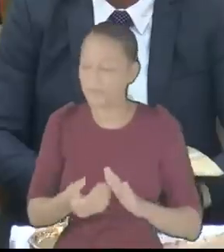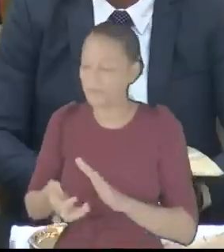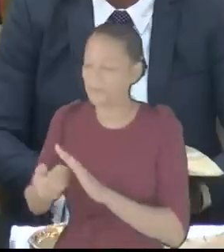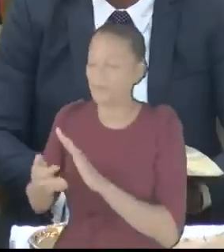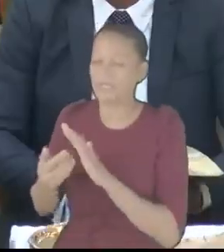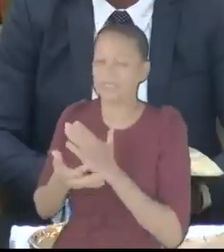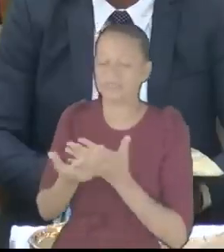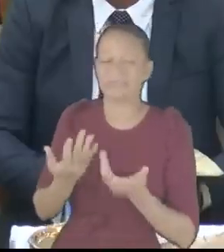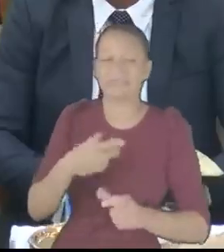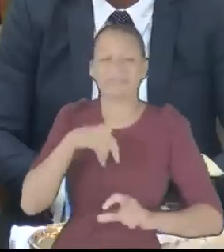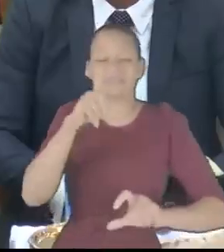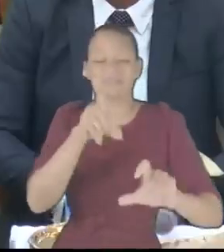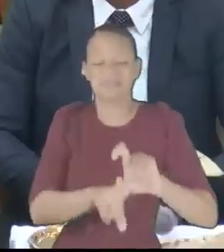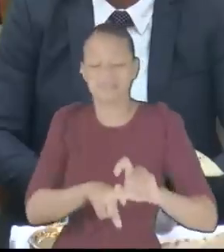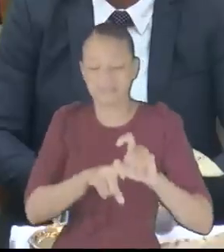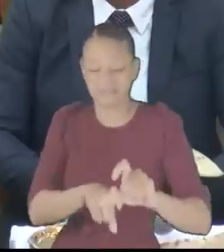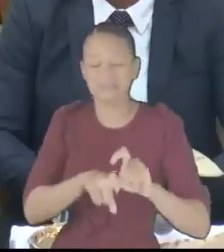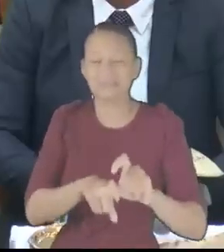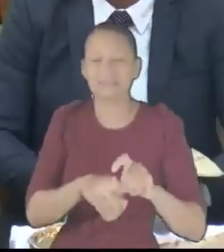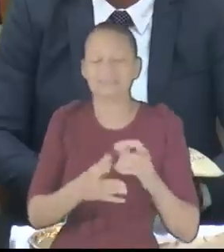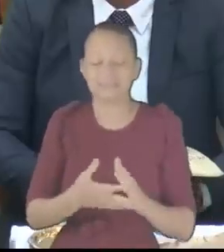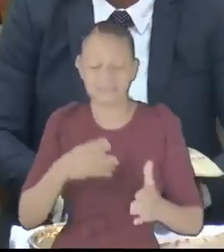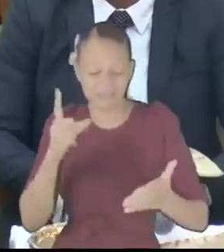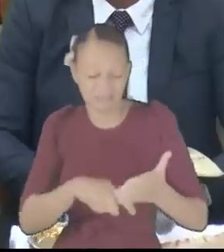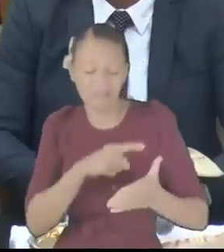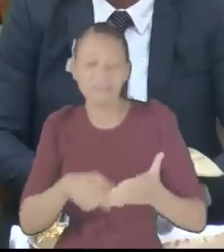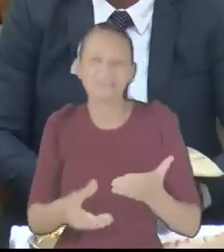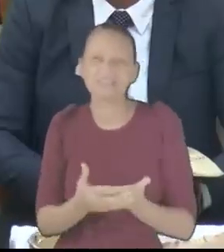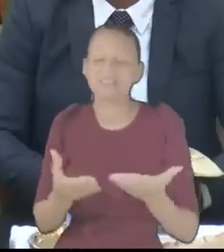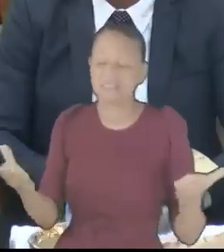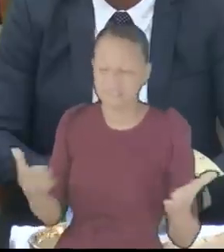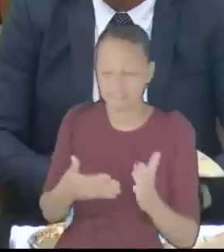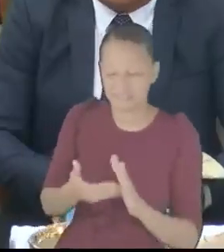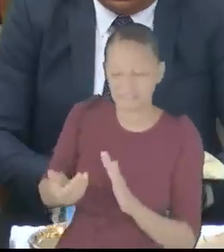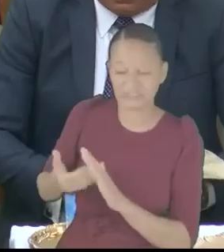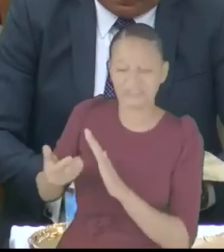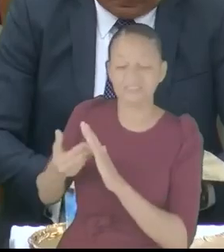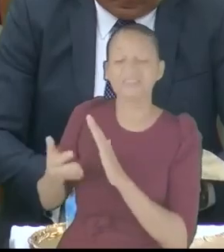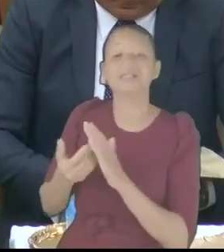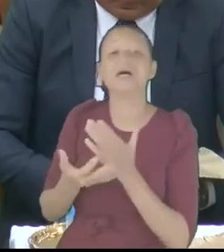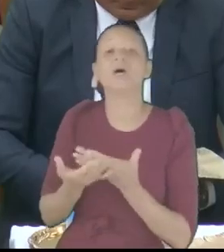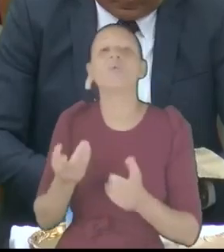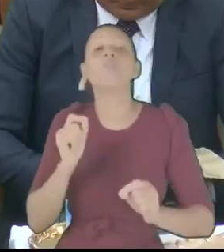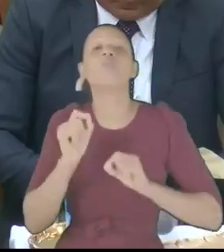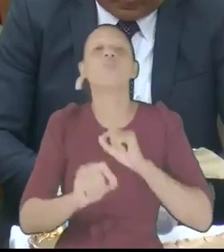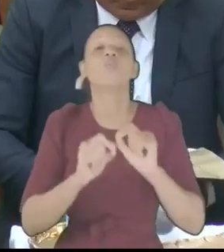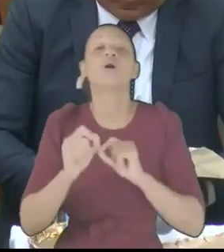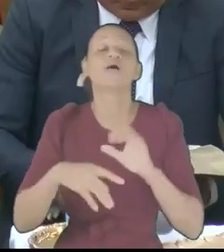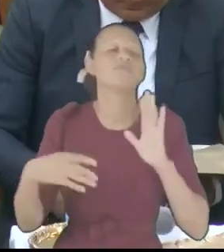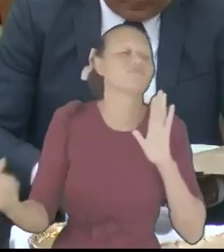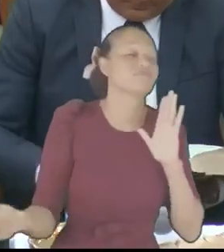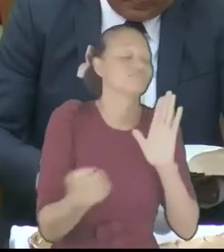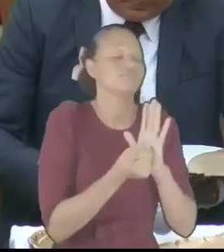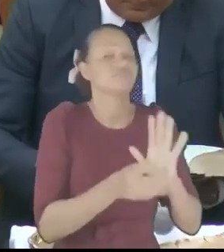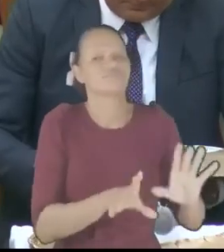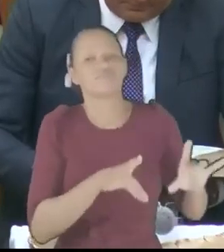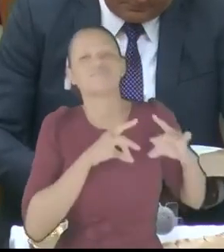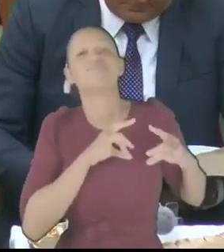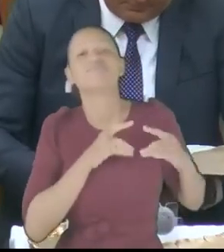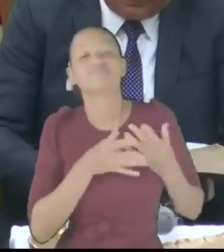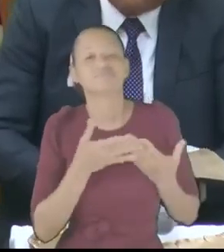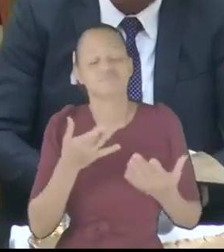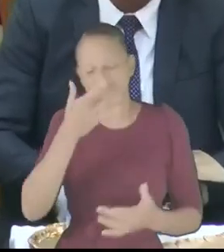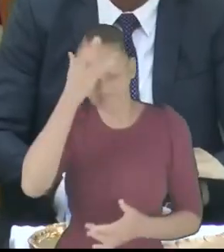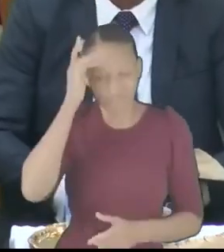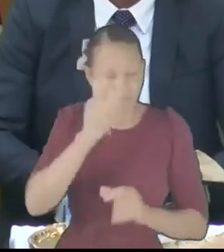a dívida, melhor dizendo, a dívida era riscada, a dívida era removida e a dívida era pregada na cruz.